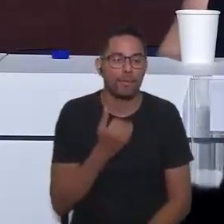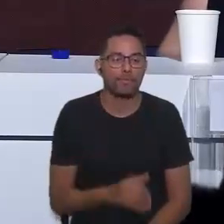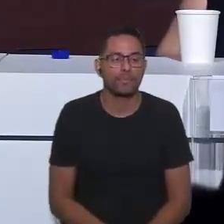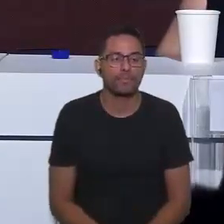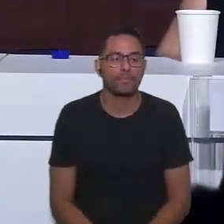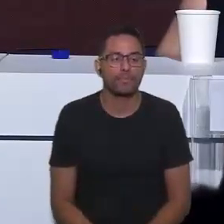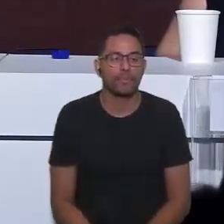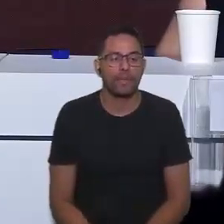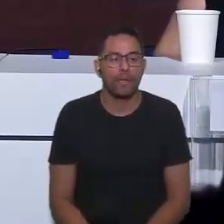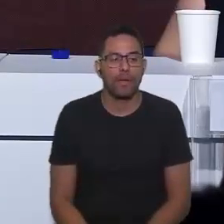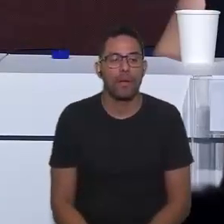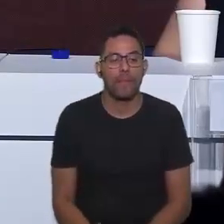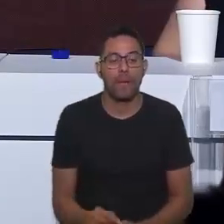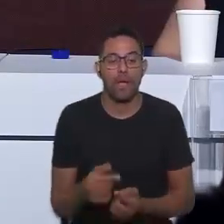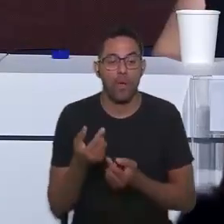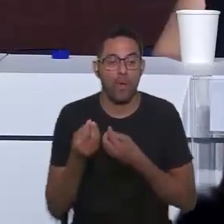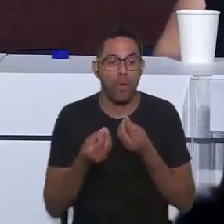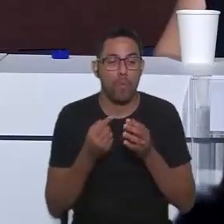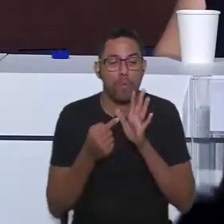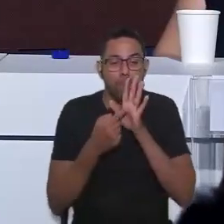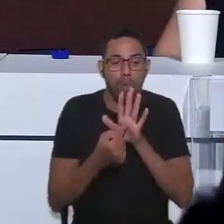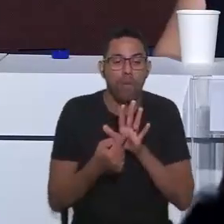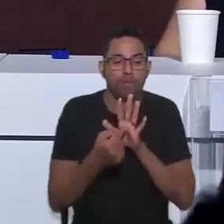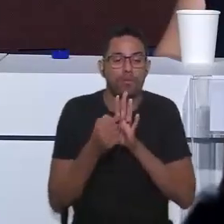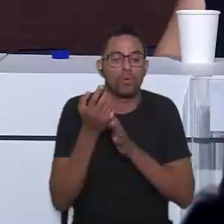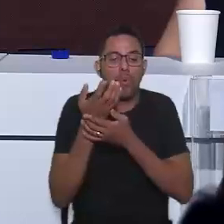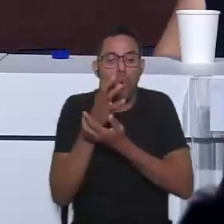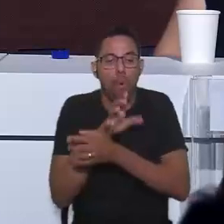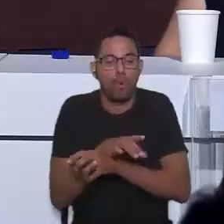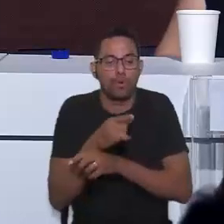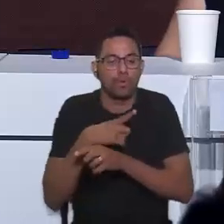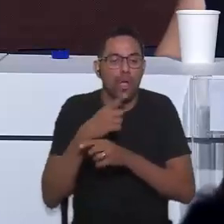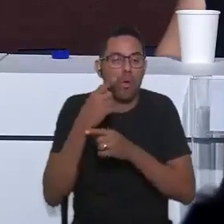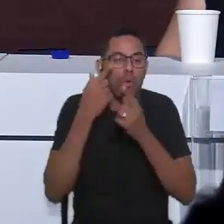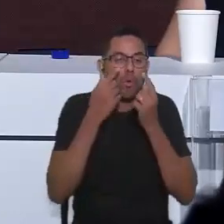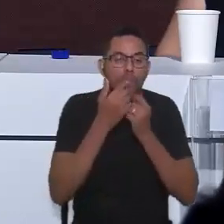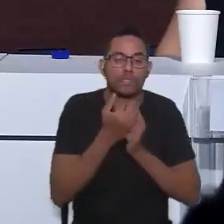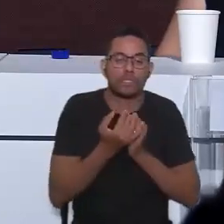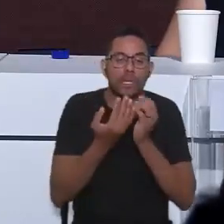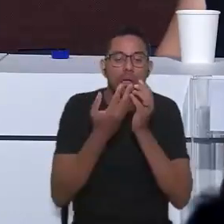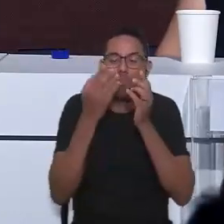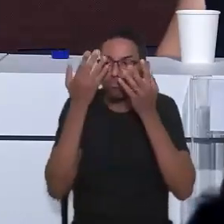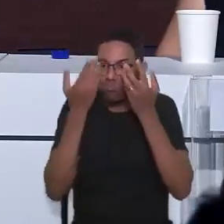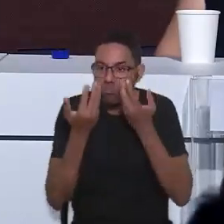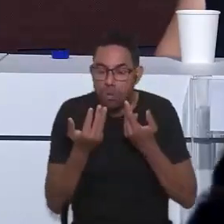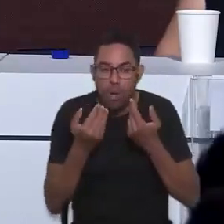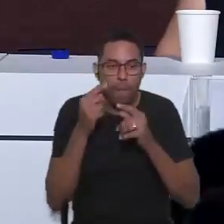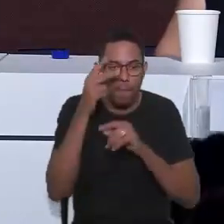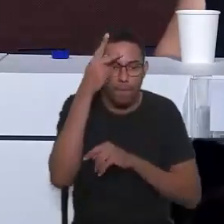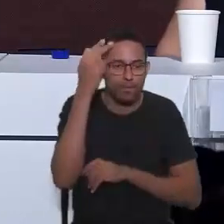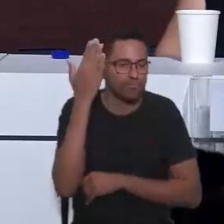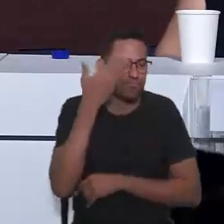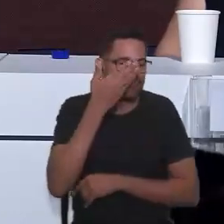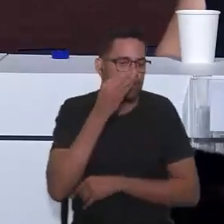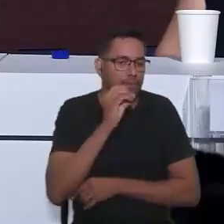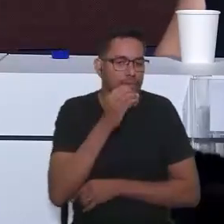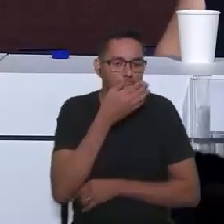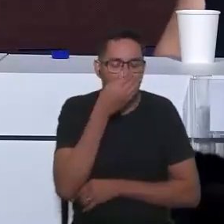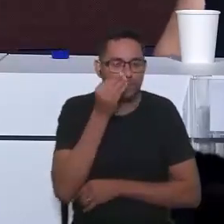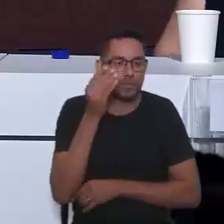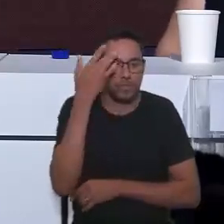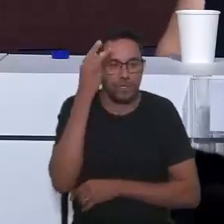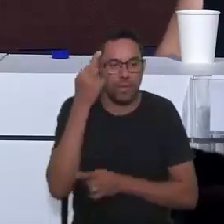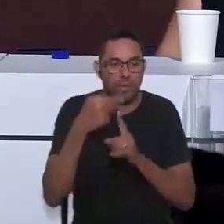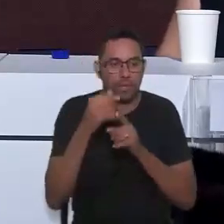mas como não tem um osso à mostra partido, não deita sangue pelos olhos, as pessoas não veem isso. Pronto, eu não sei porque é que